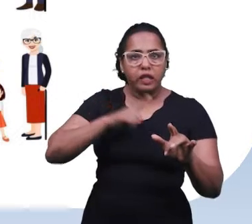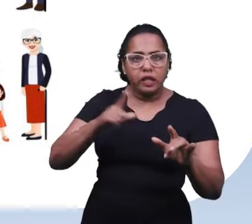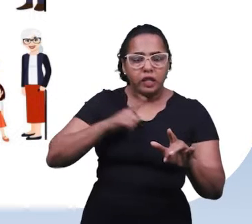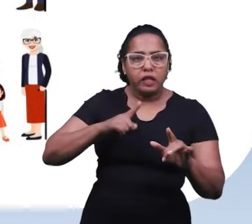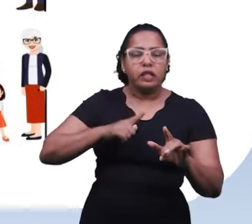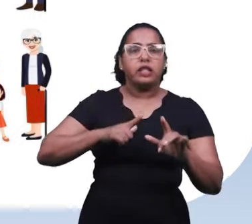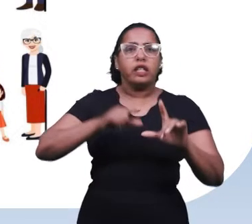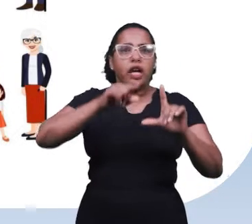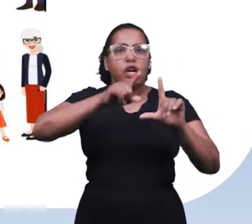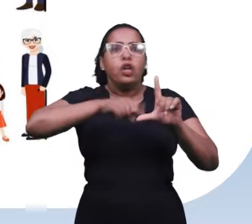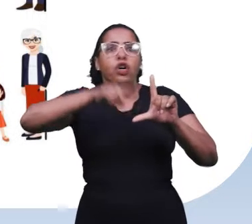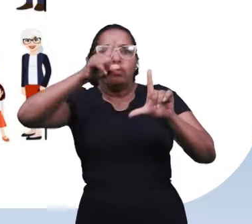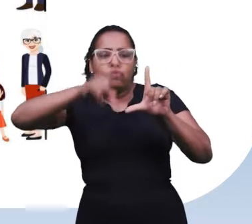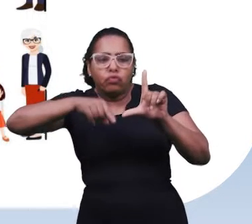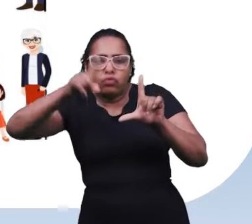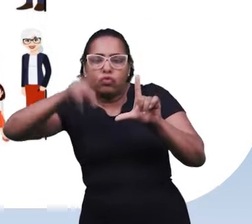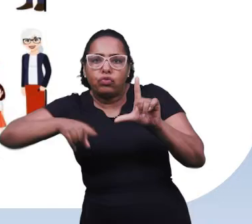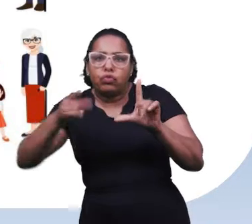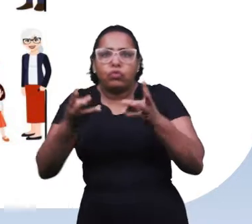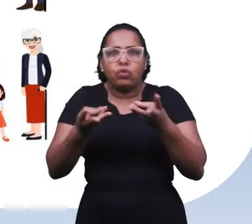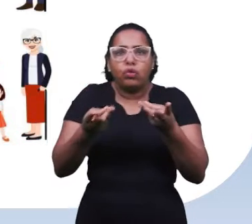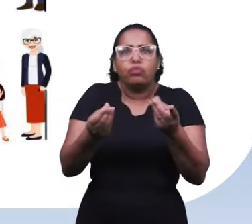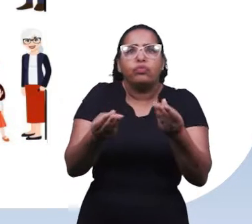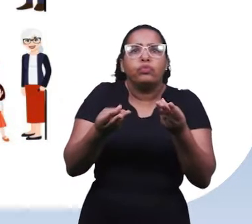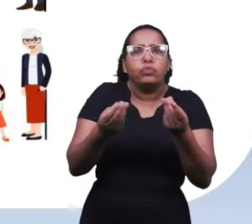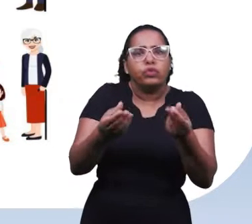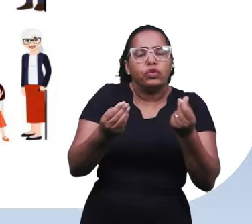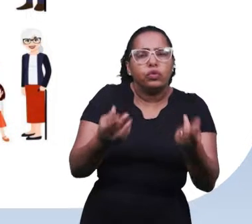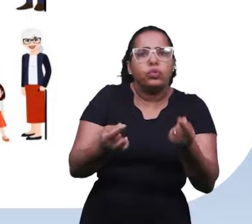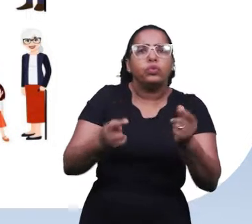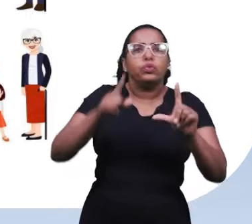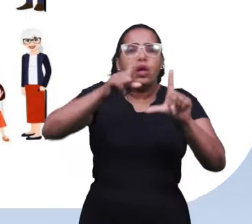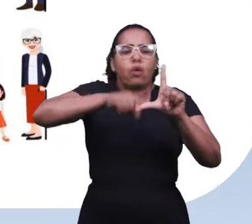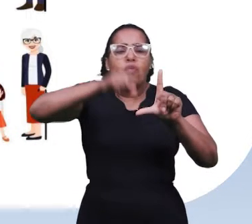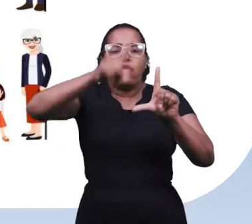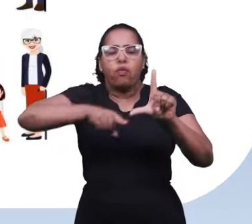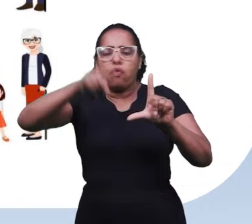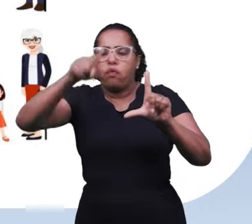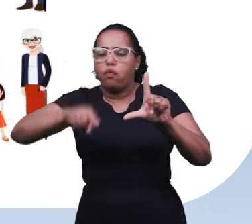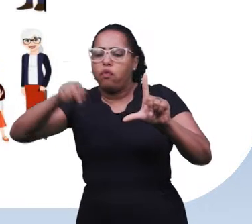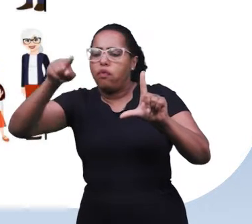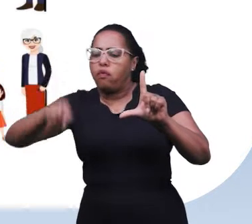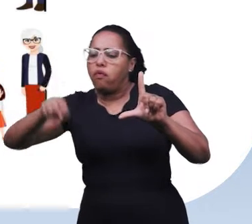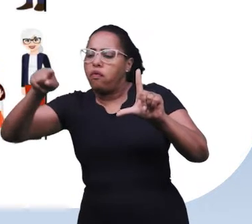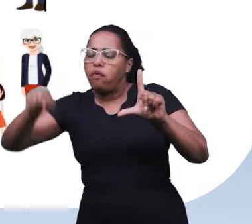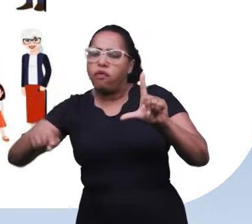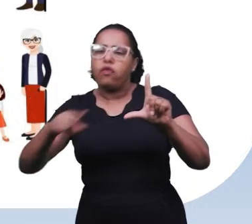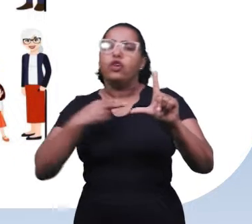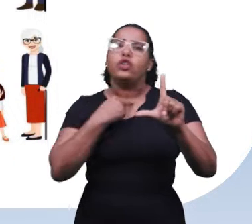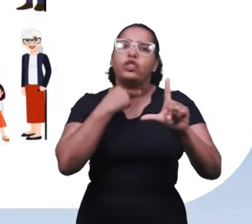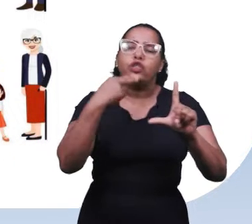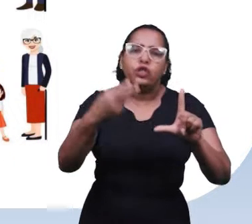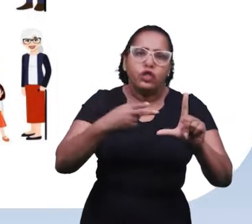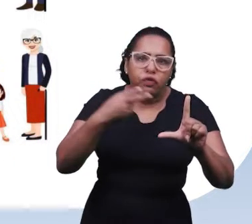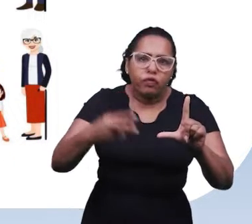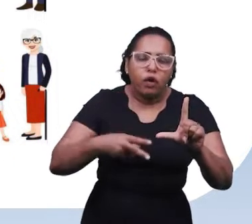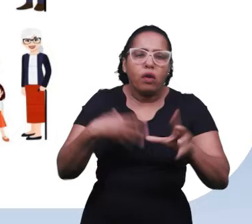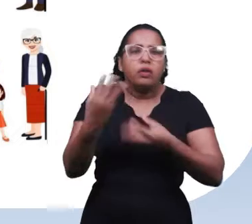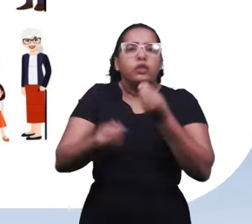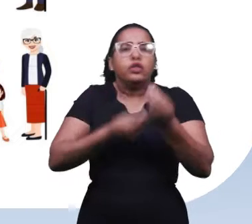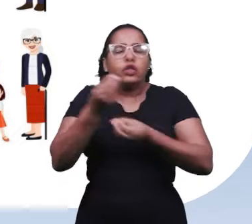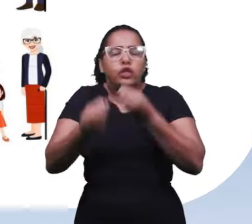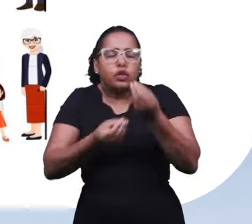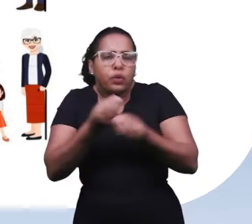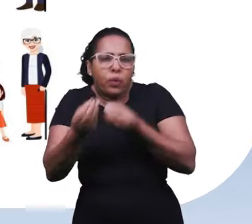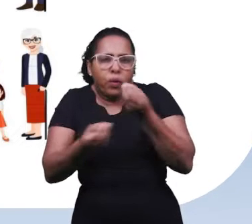sonoridade, articulação, de frequência, de consistência da voz, a dicção, como